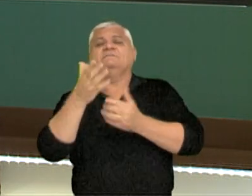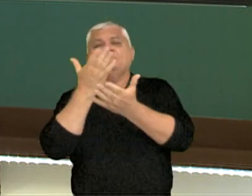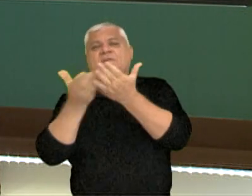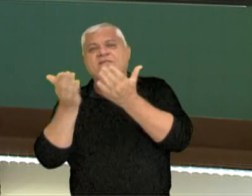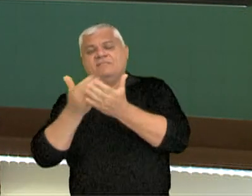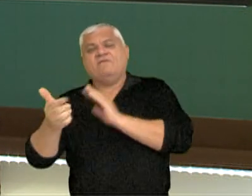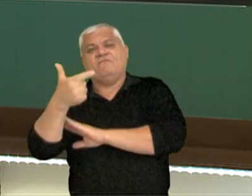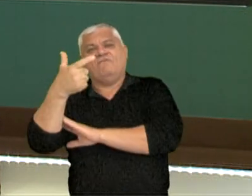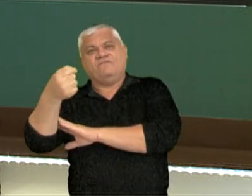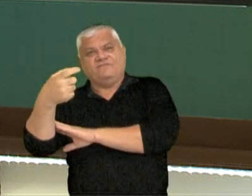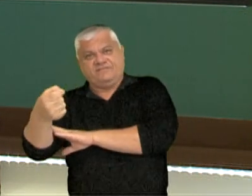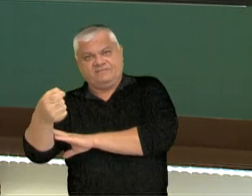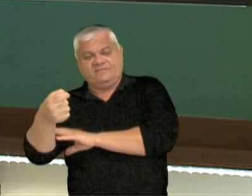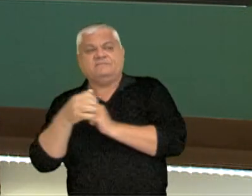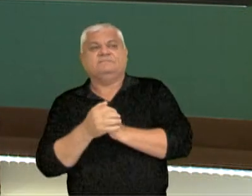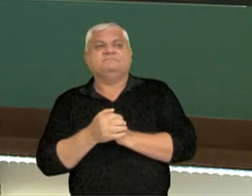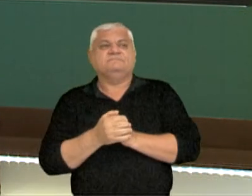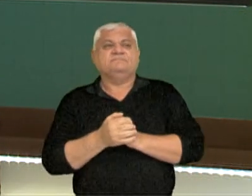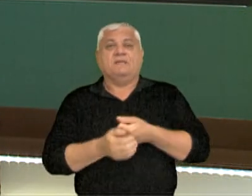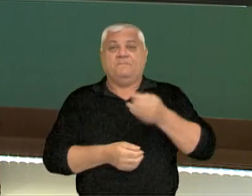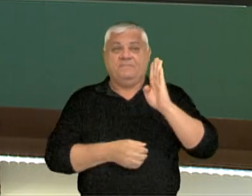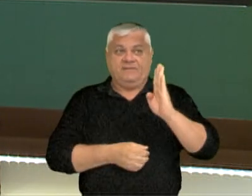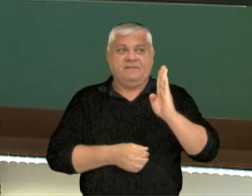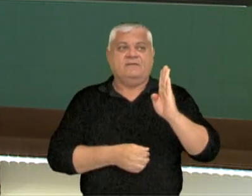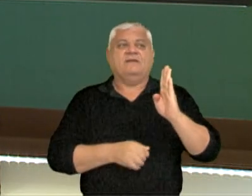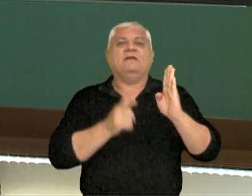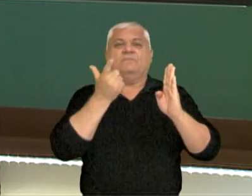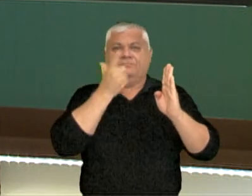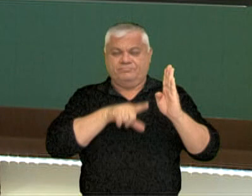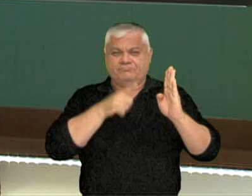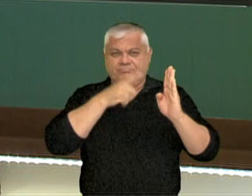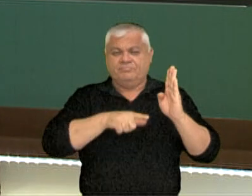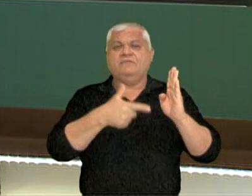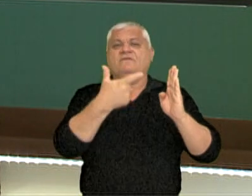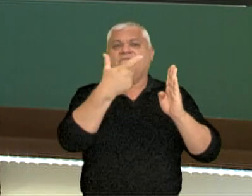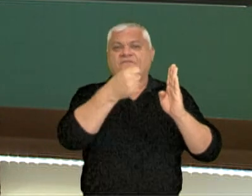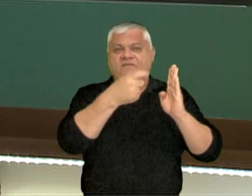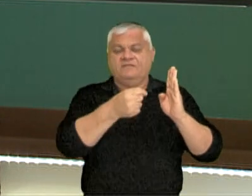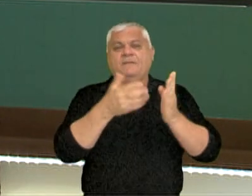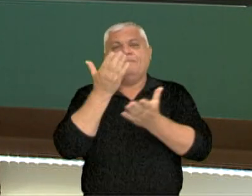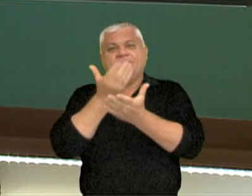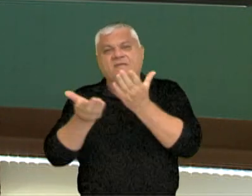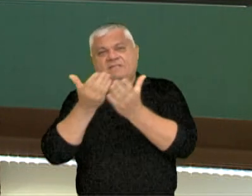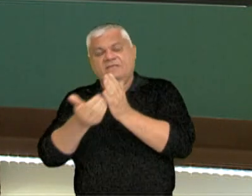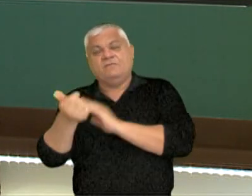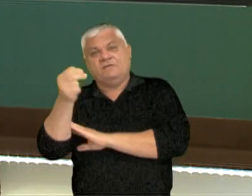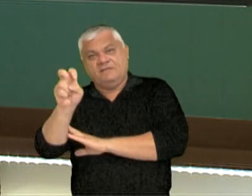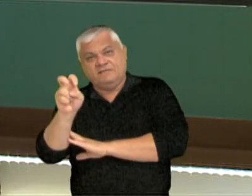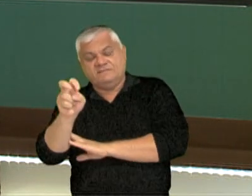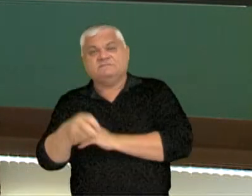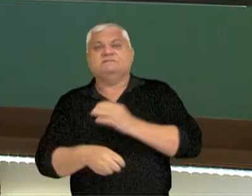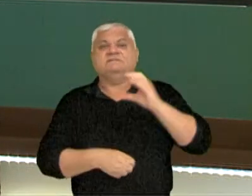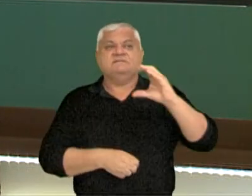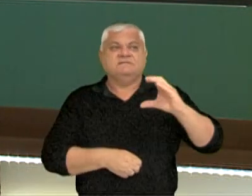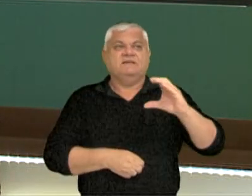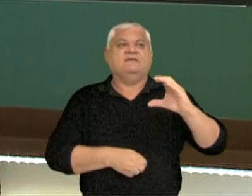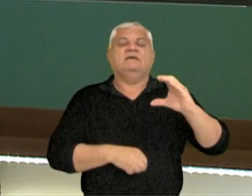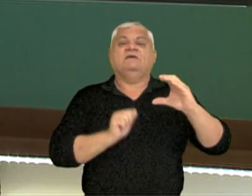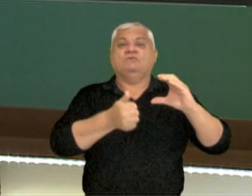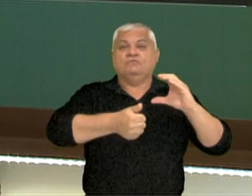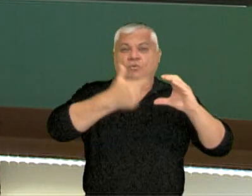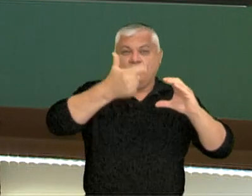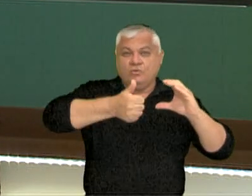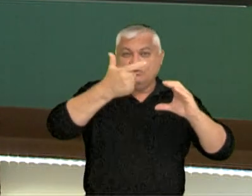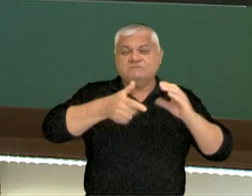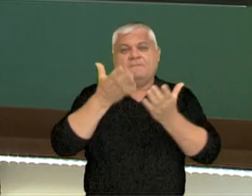20 gols. O time B, ele marcou 20, só que sofreu 15. Time C, ele